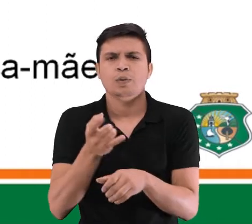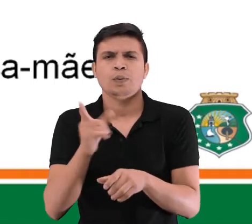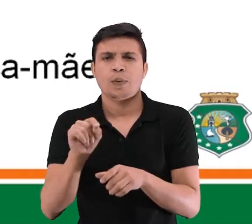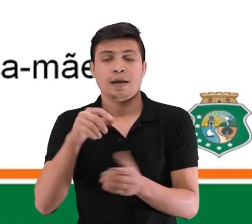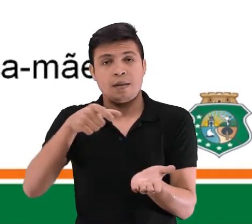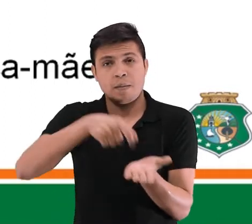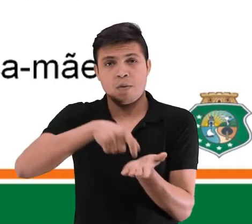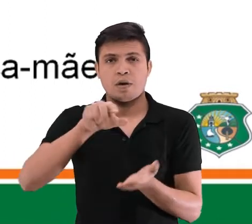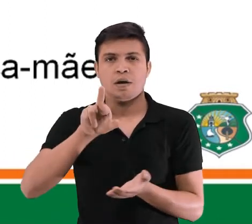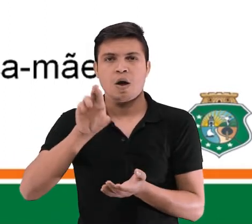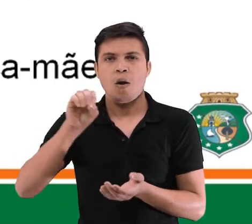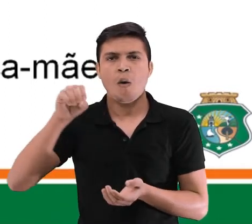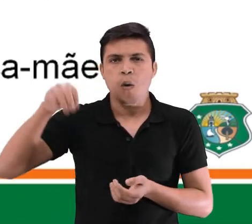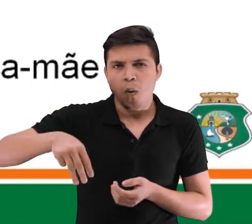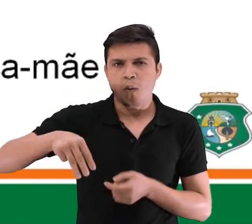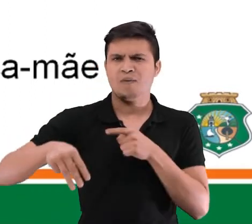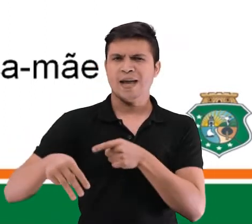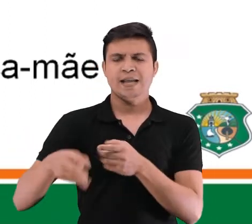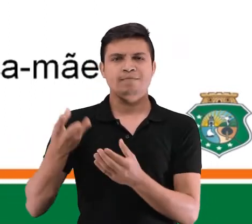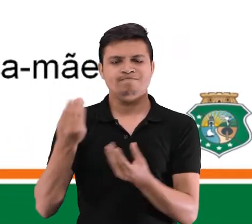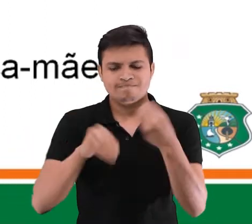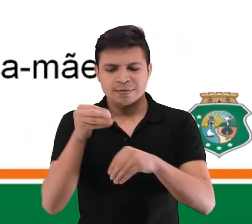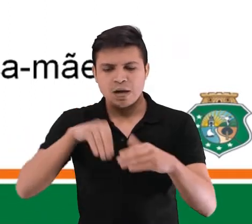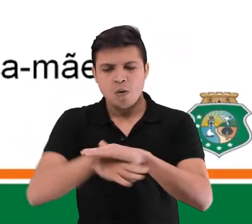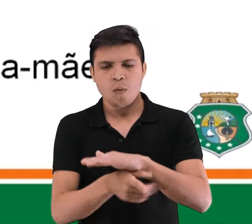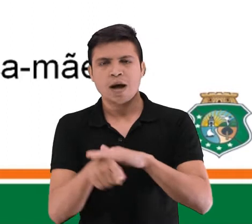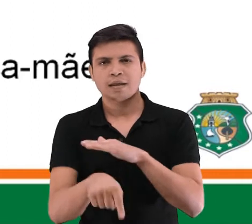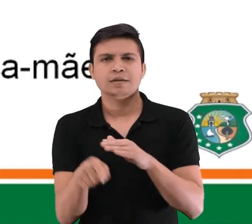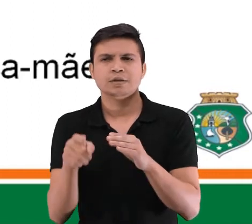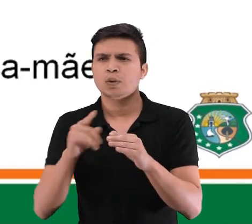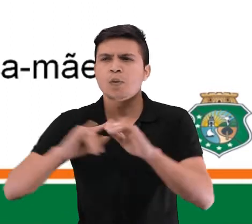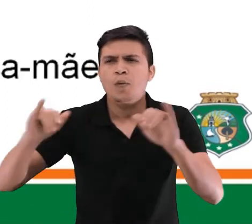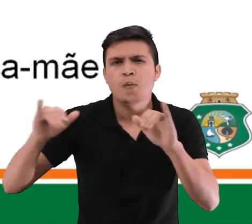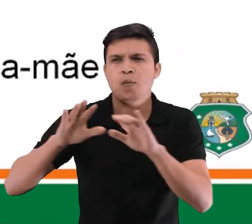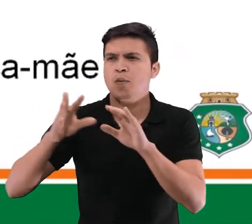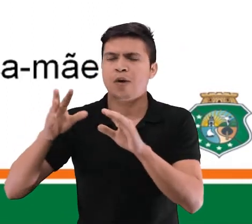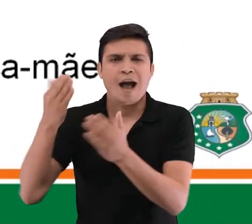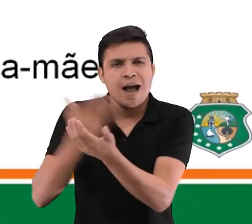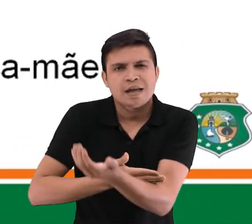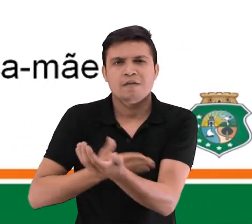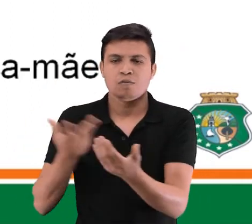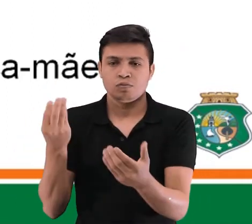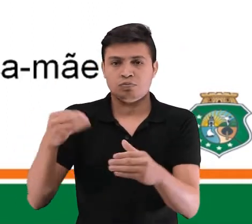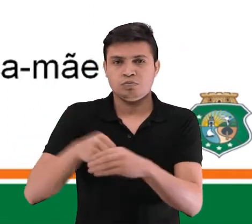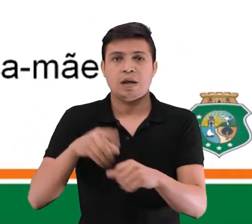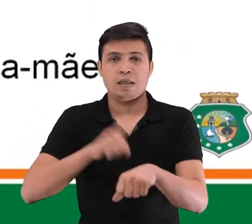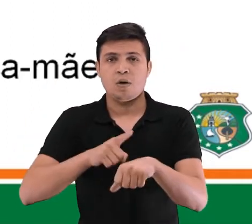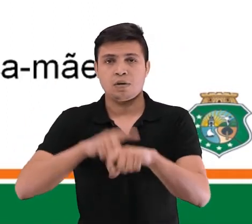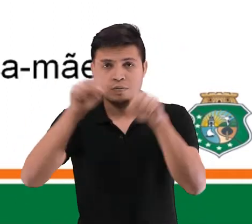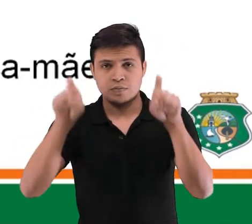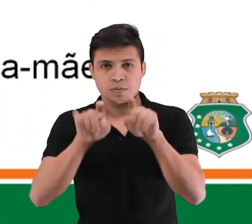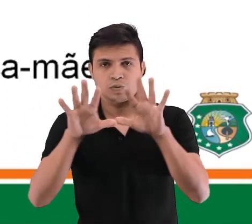memória ROM preserva o conteúdo quando o computador é desligado. A memória ROM armazena um programa chamado BIOS.